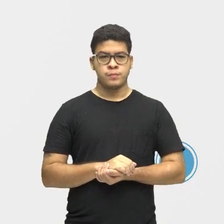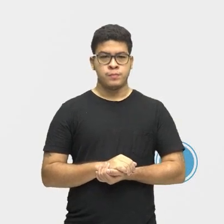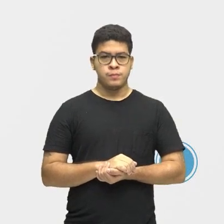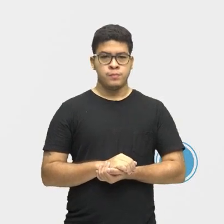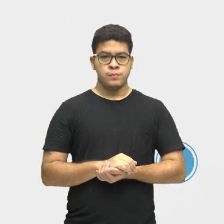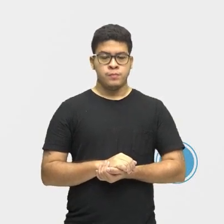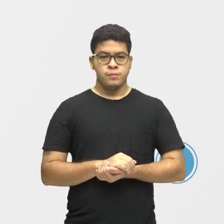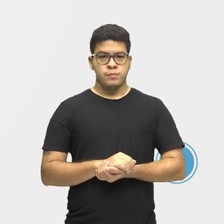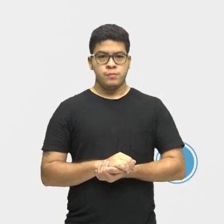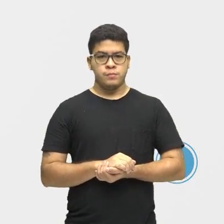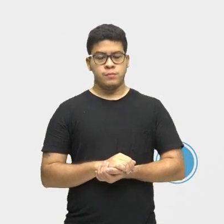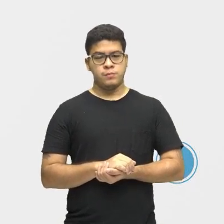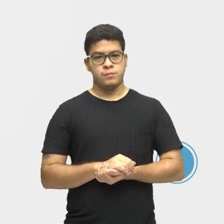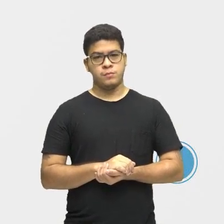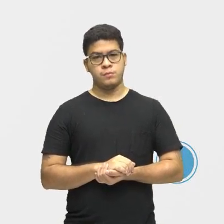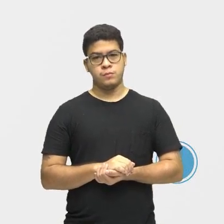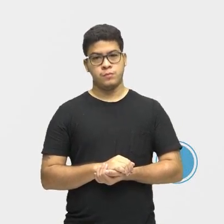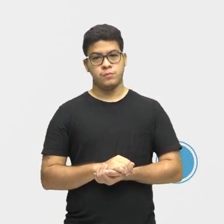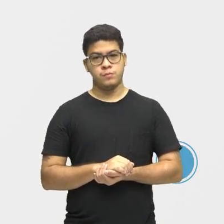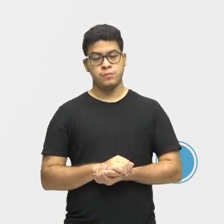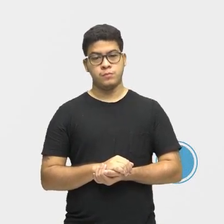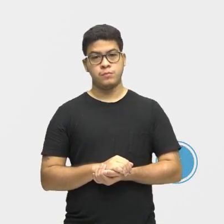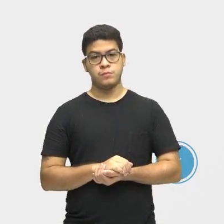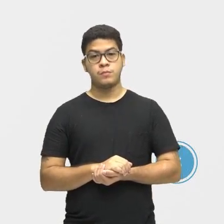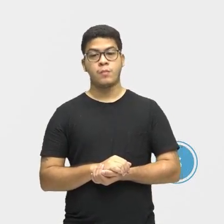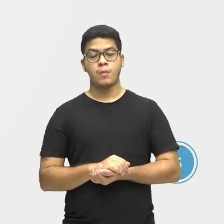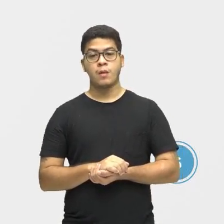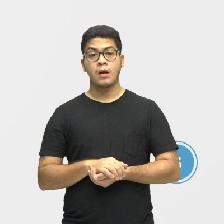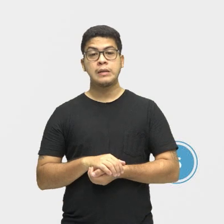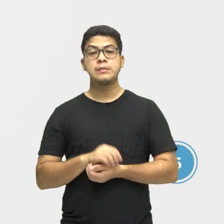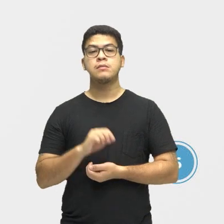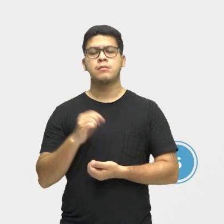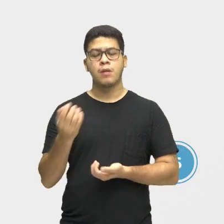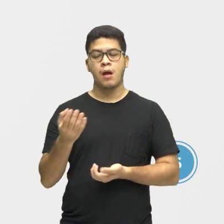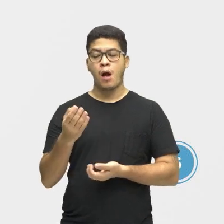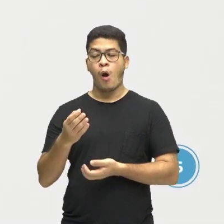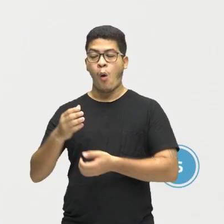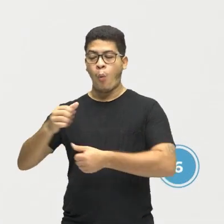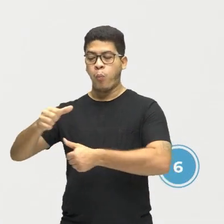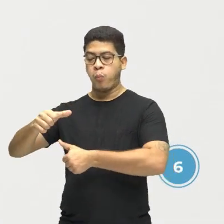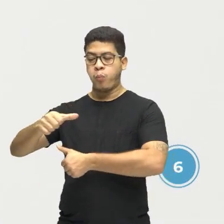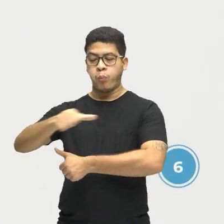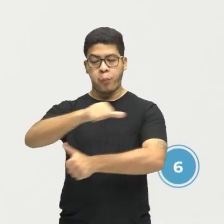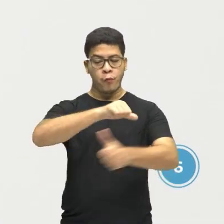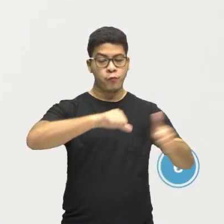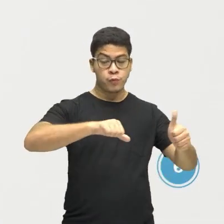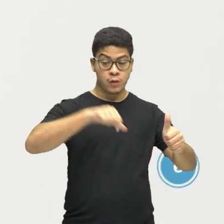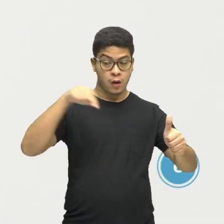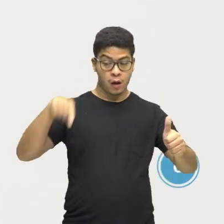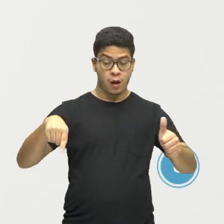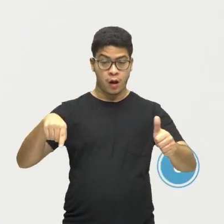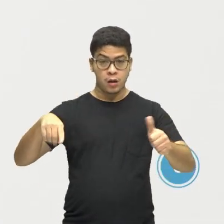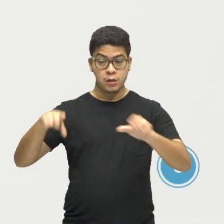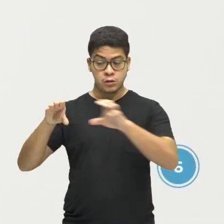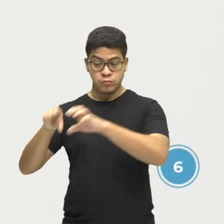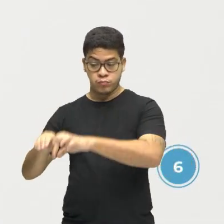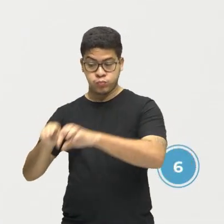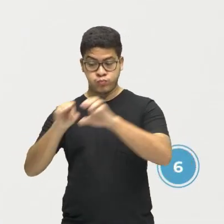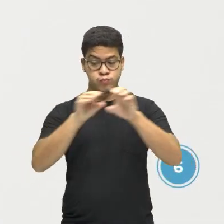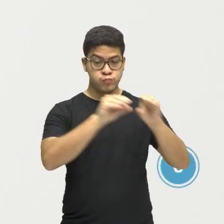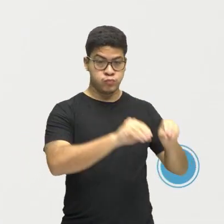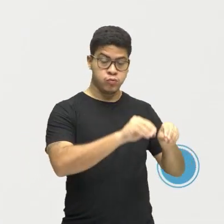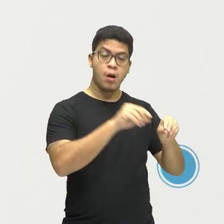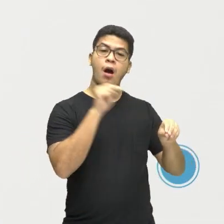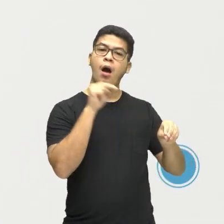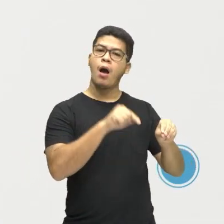Ao mudar de uma parte para outra, precisamos observar as mudanças das operações, de acordo